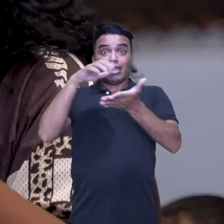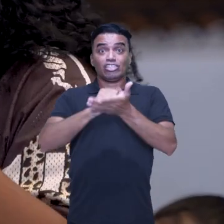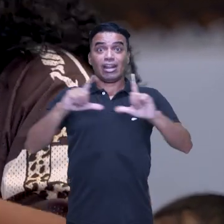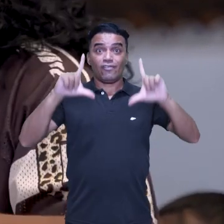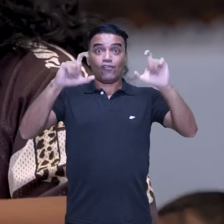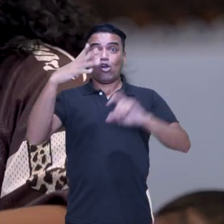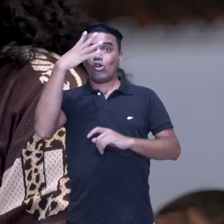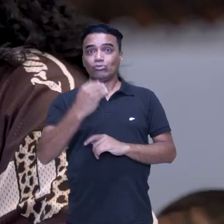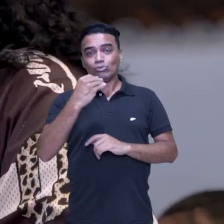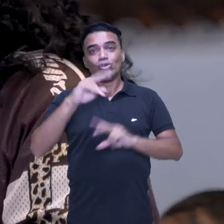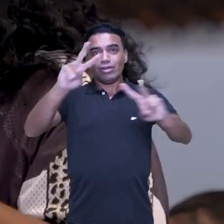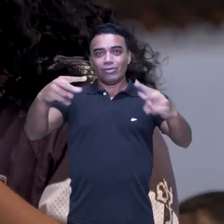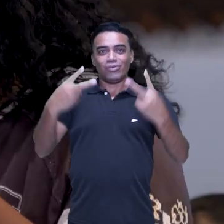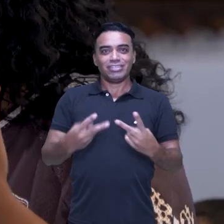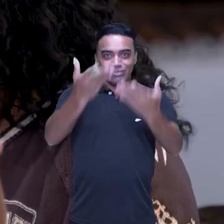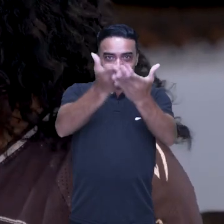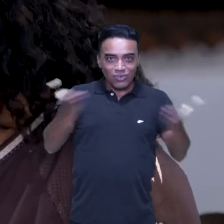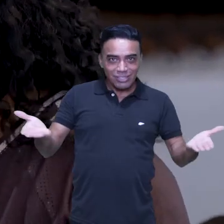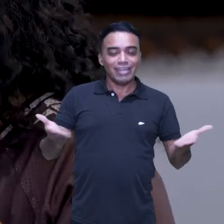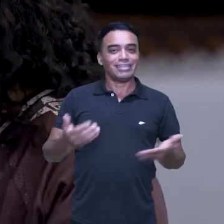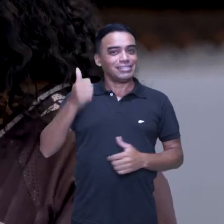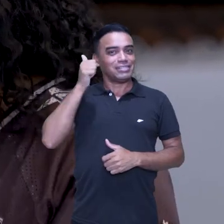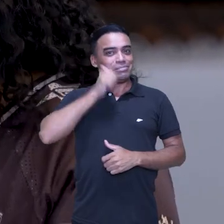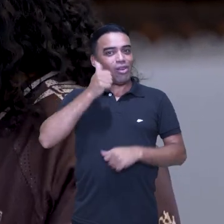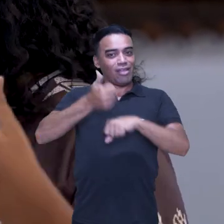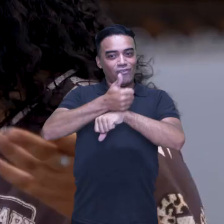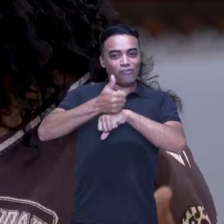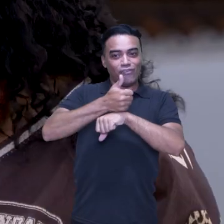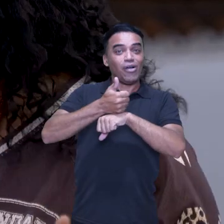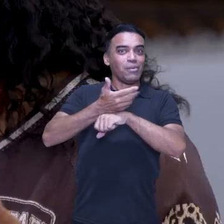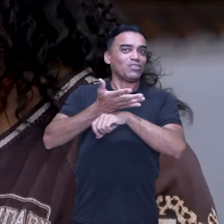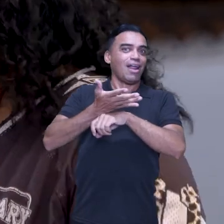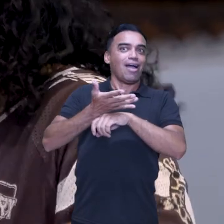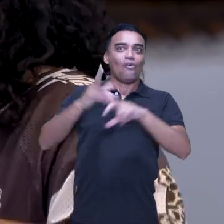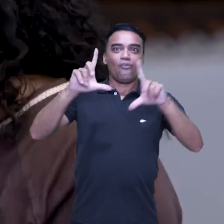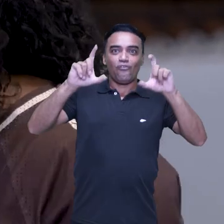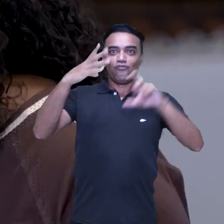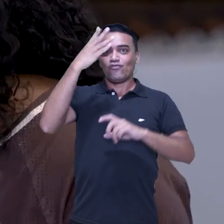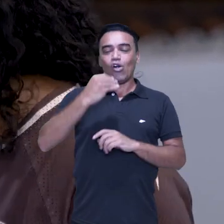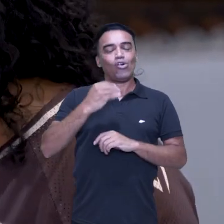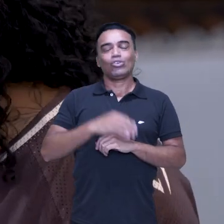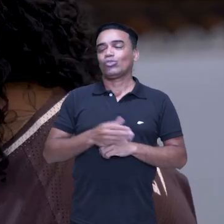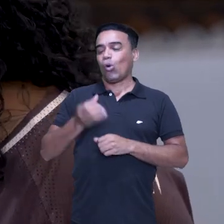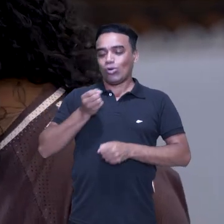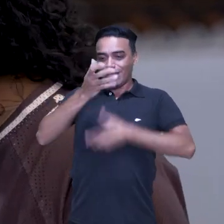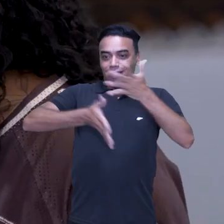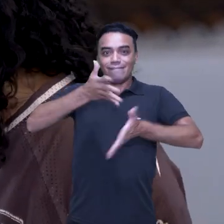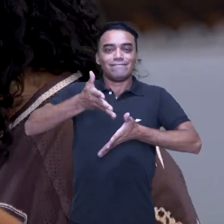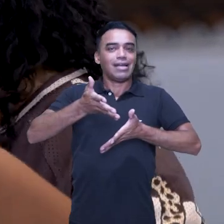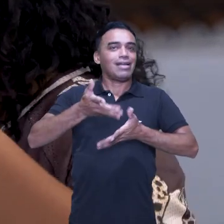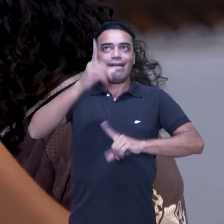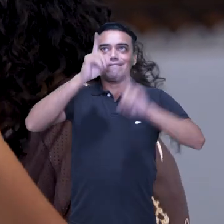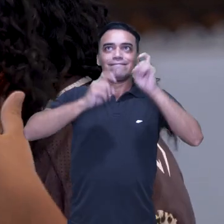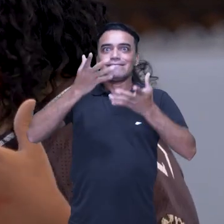ter sido reconhecida por vocês como uma fotógrafa que consegue transmitir, para mim não tem preço. Eu estou muito feliz.